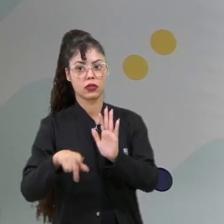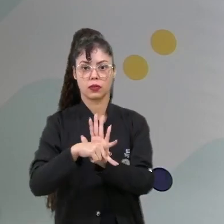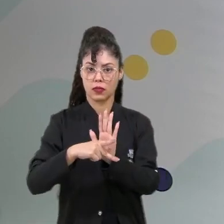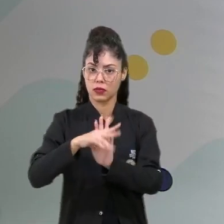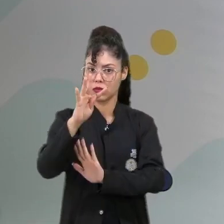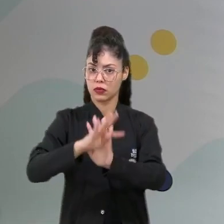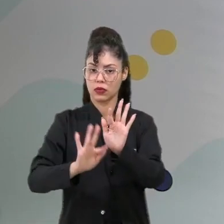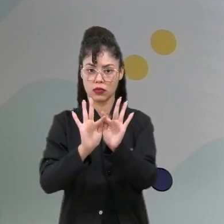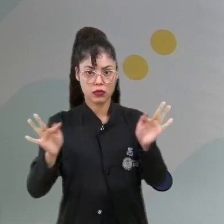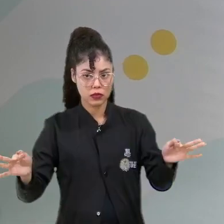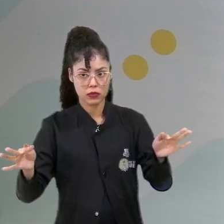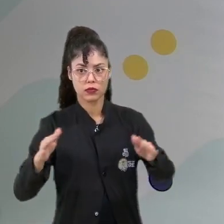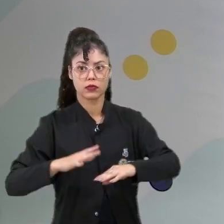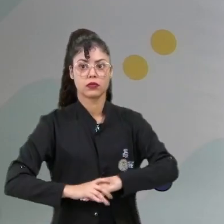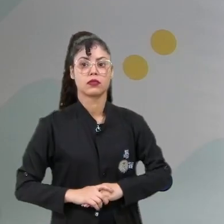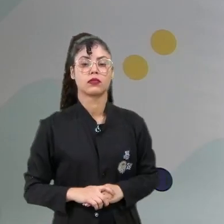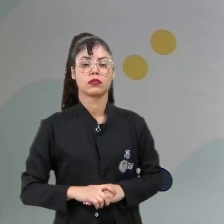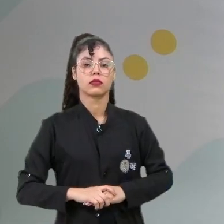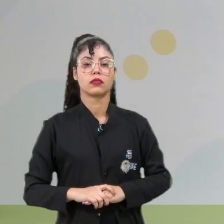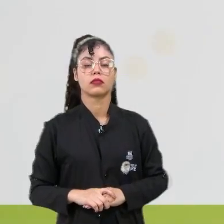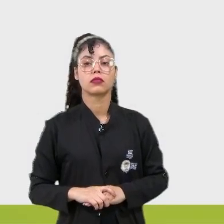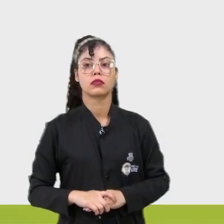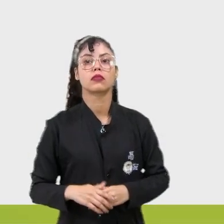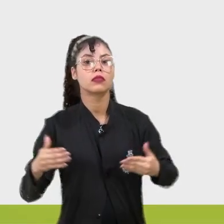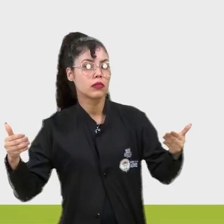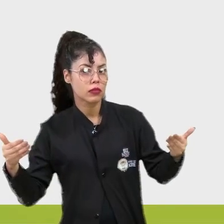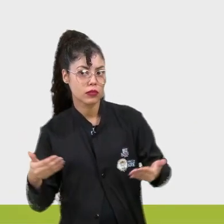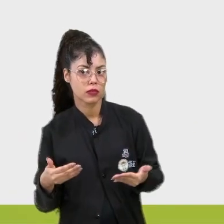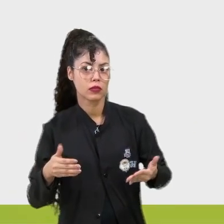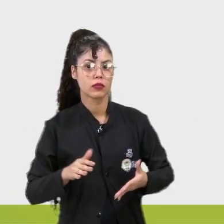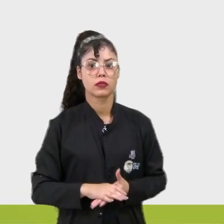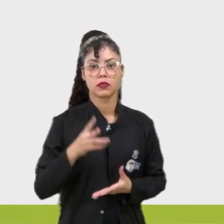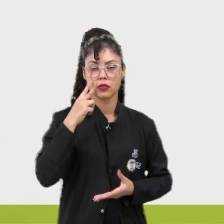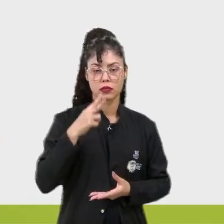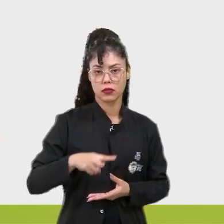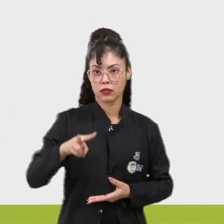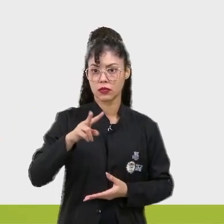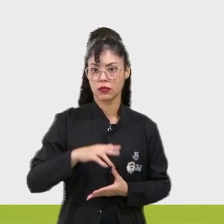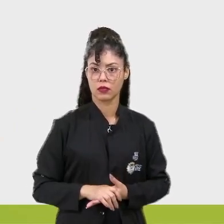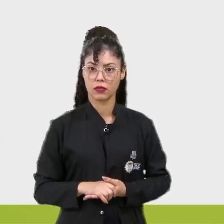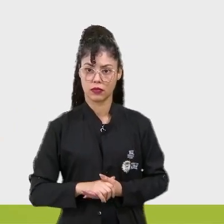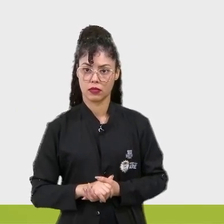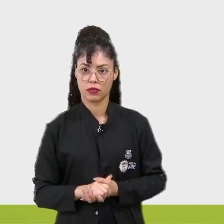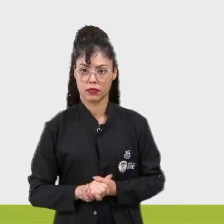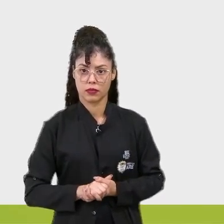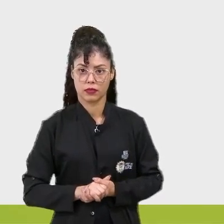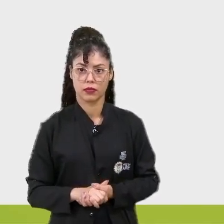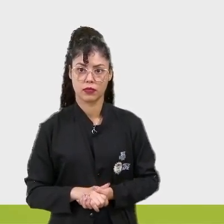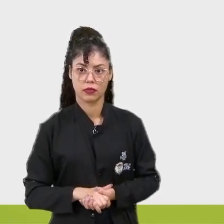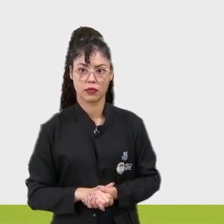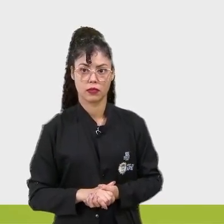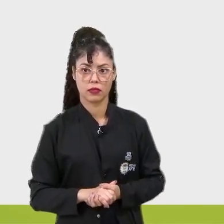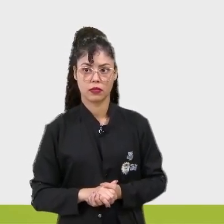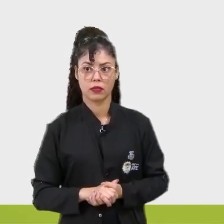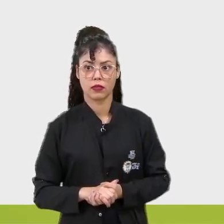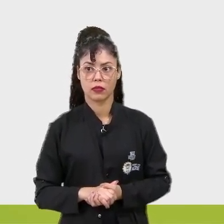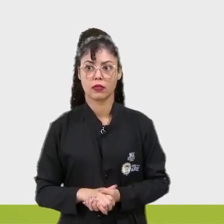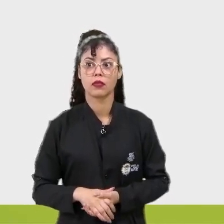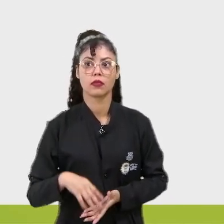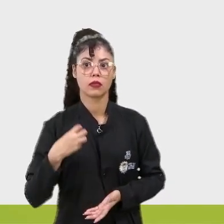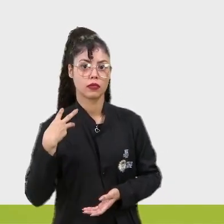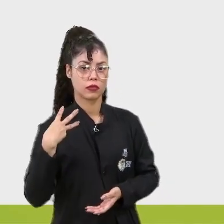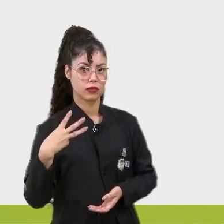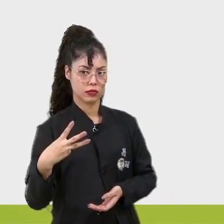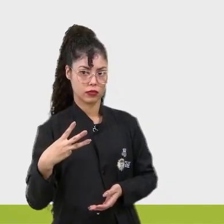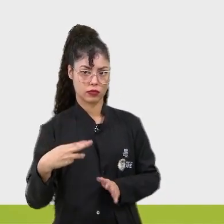dentro da frase temática, tá bom? E agora nós vamos para a competência